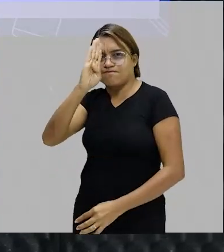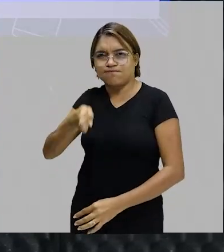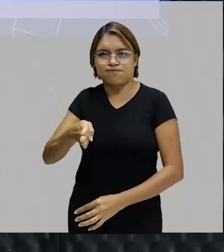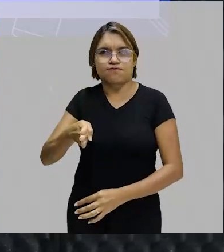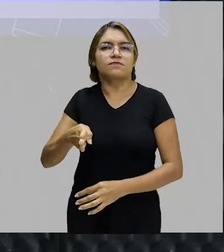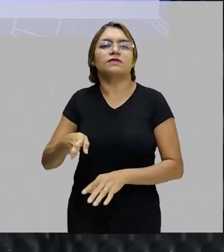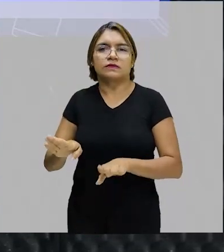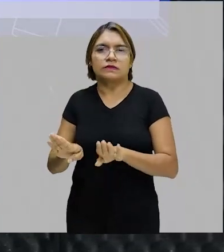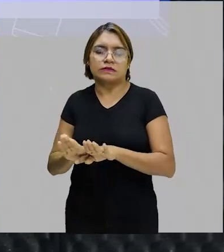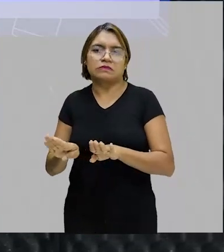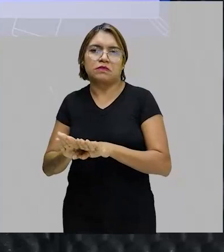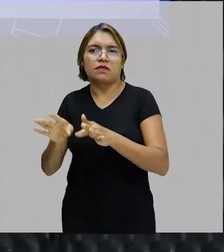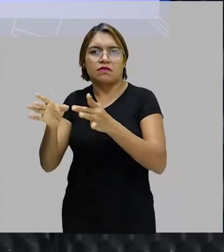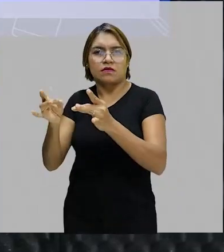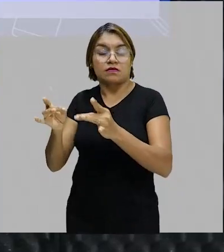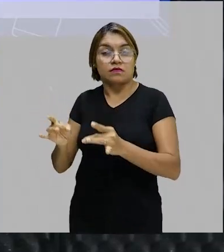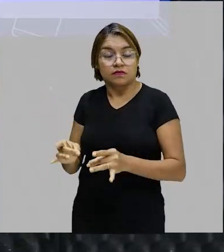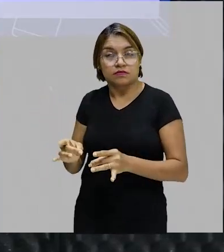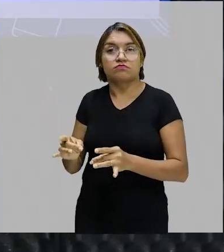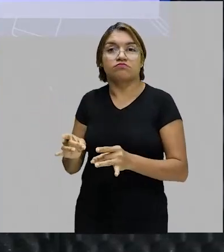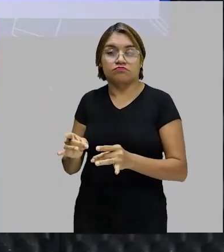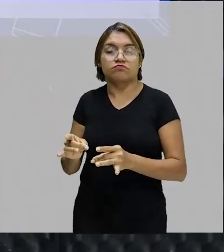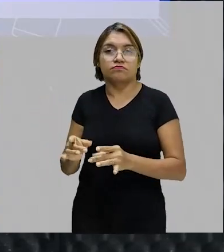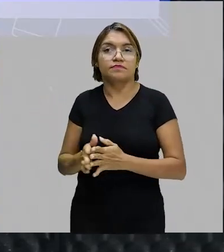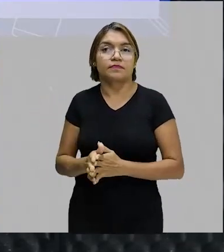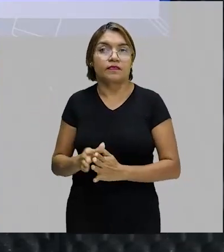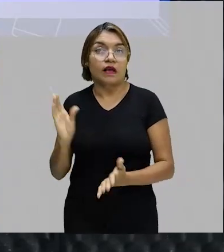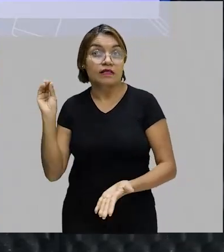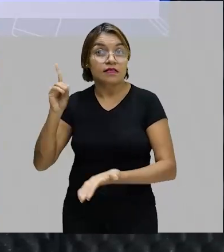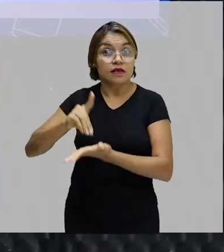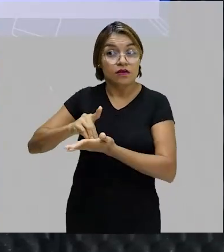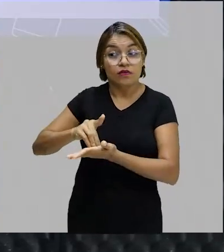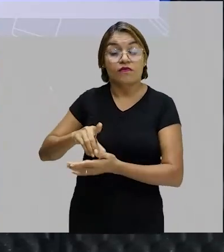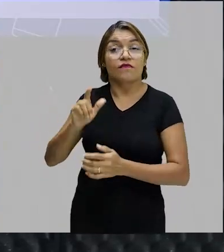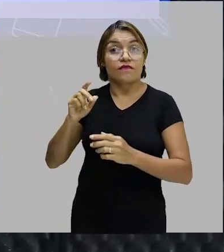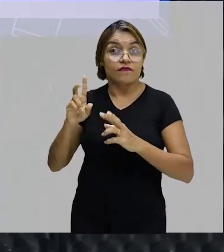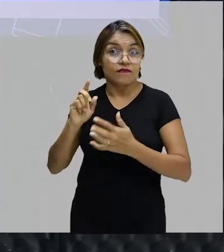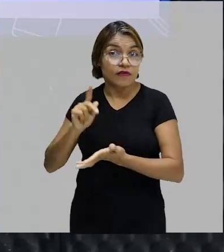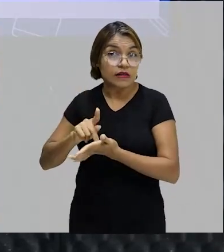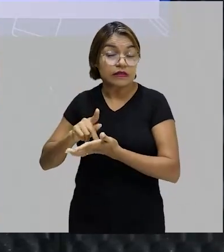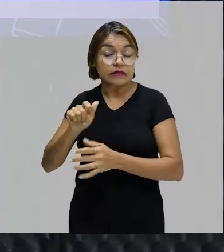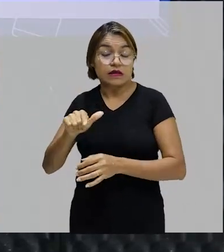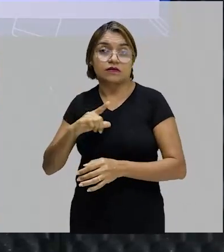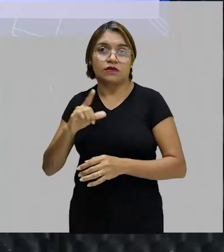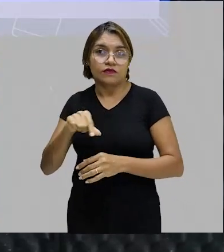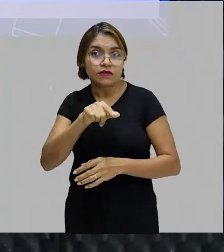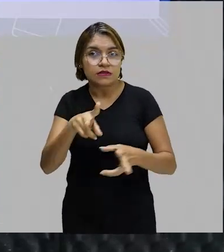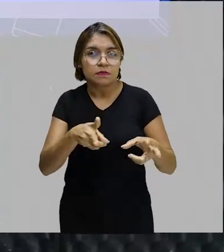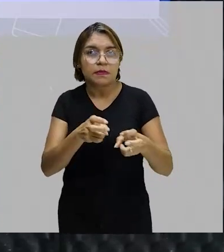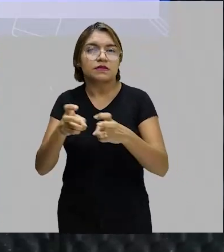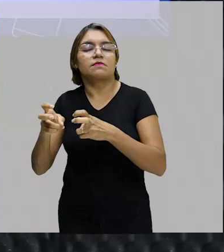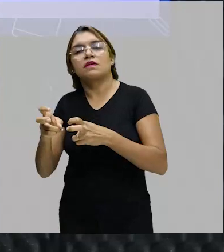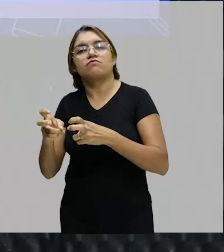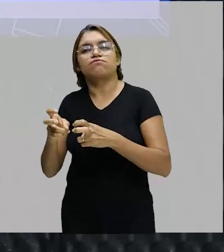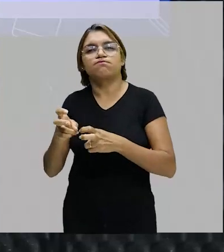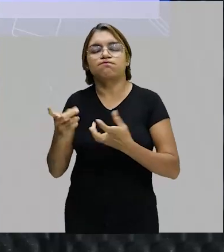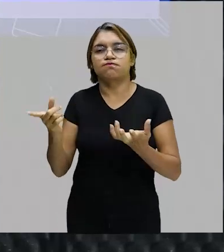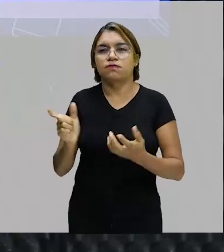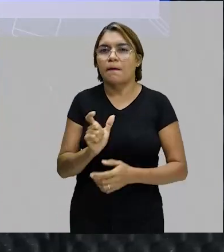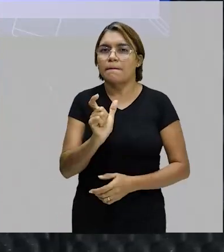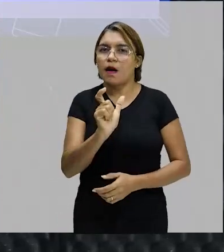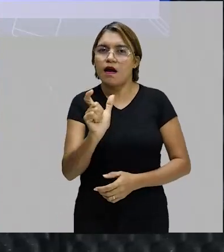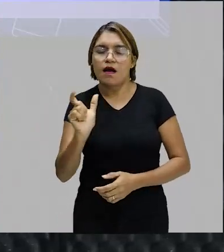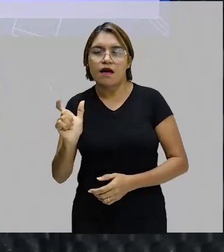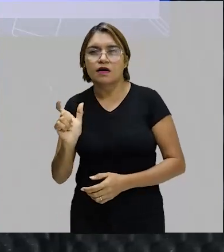mais descritiva, denotativa. Então vocês vão perceber que todos os temas do cotidiano, a questão